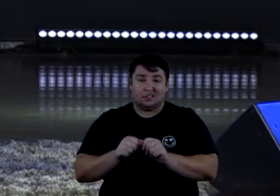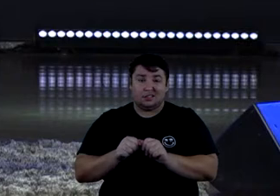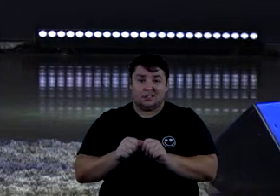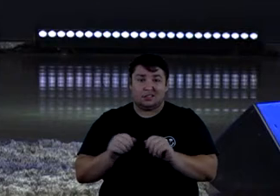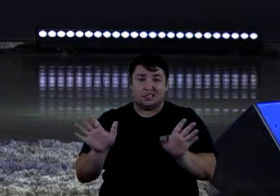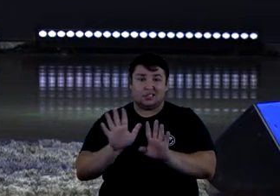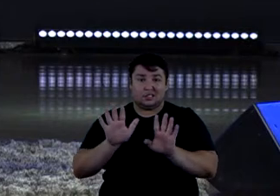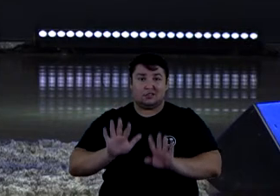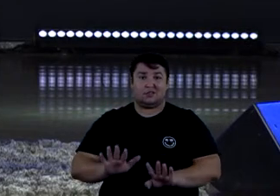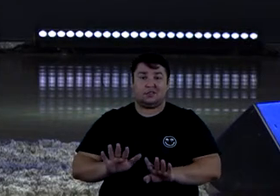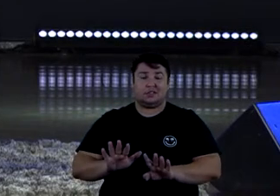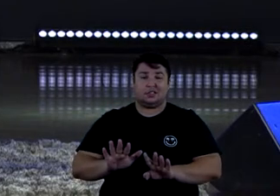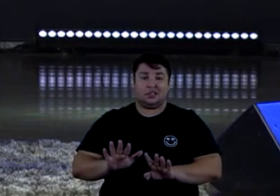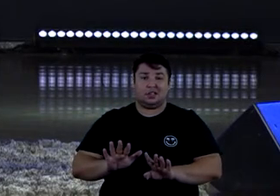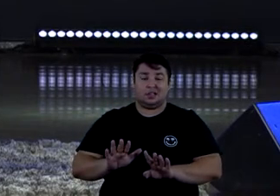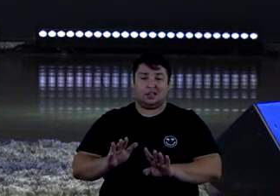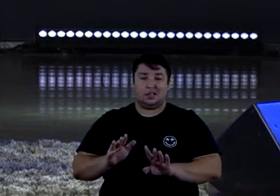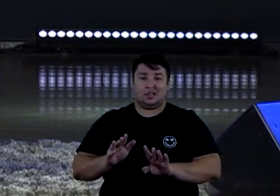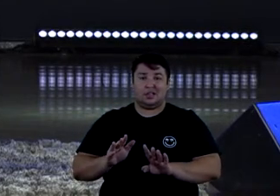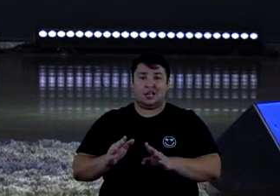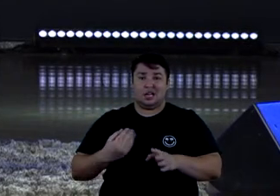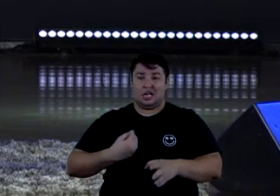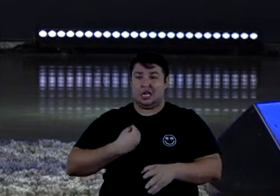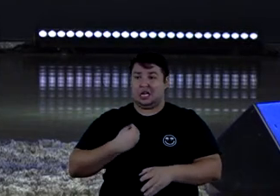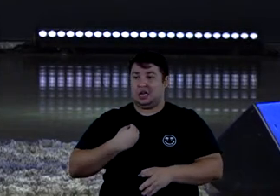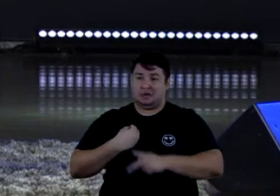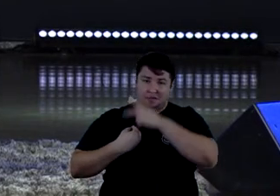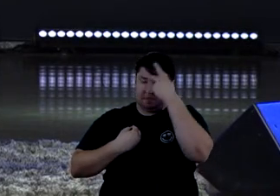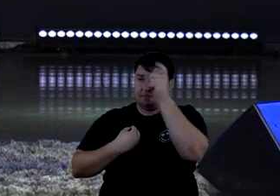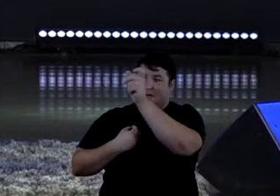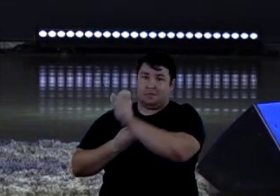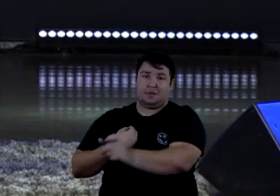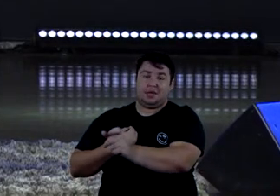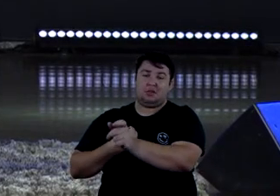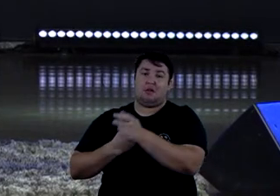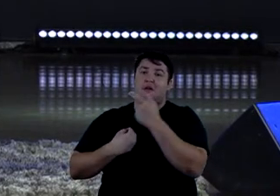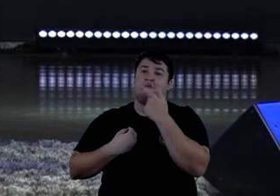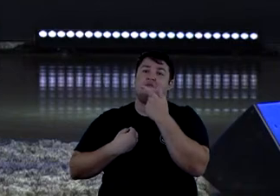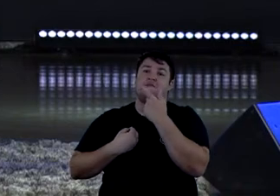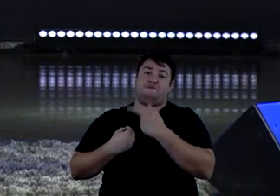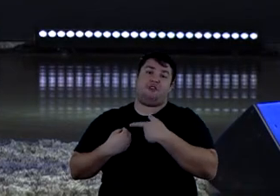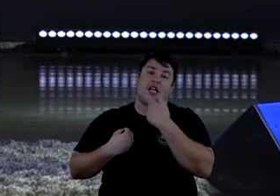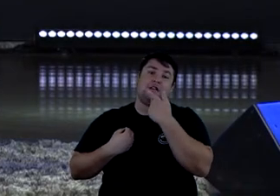não ficar terceirizando a tua vida para um tutor,